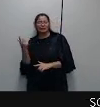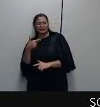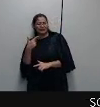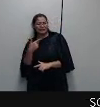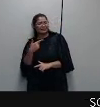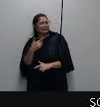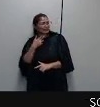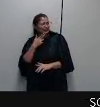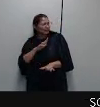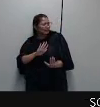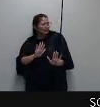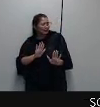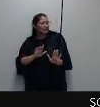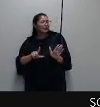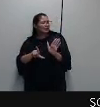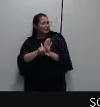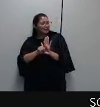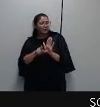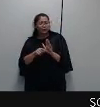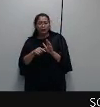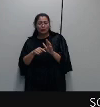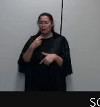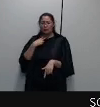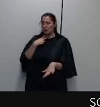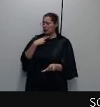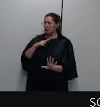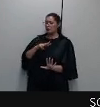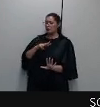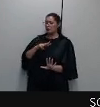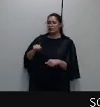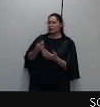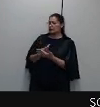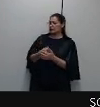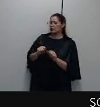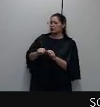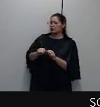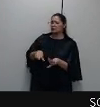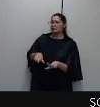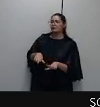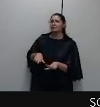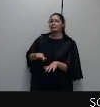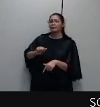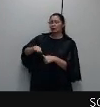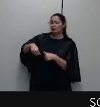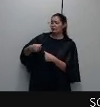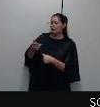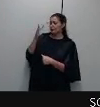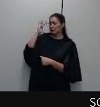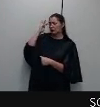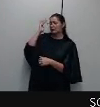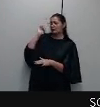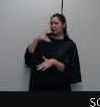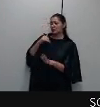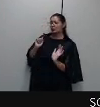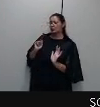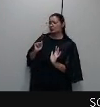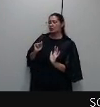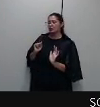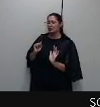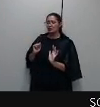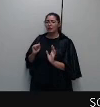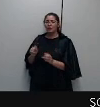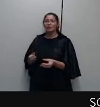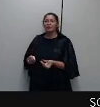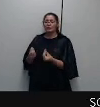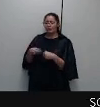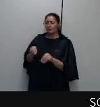vigência lei e nós não podemos fazer isso entendo eu fora da levando como reserva de plenário